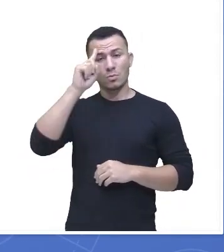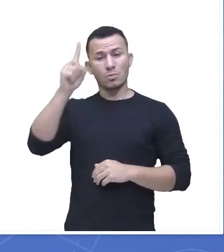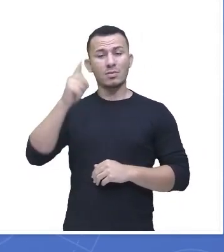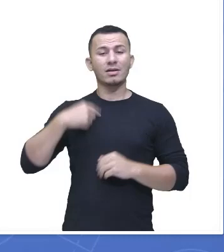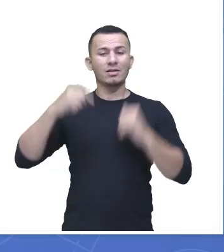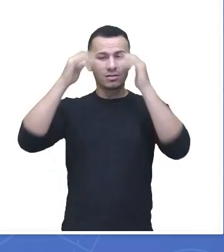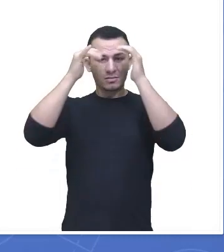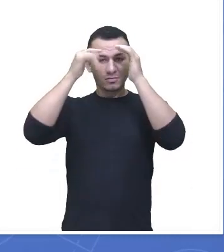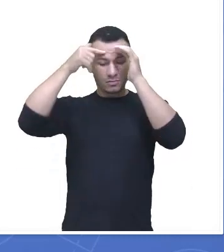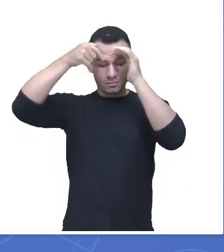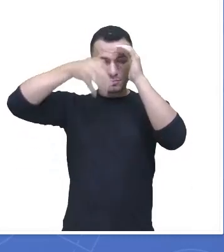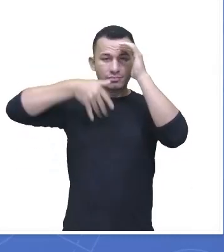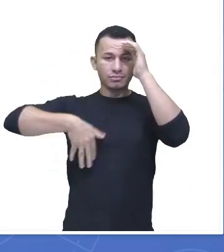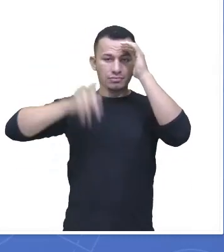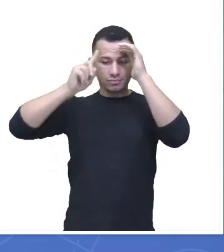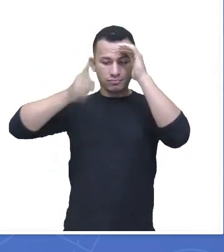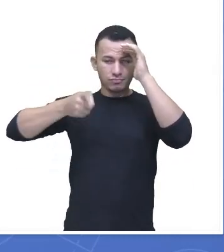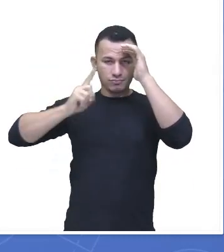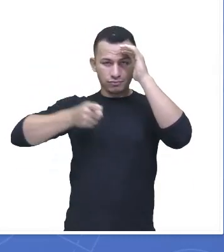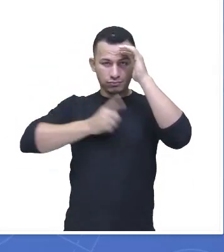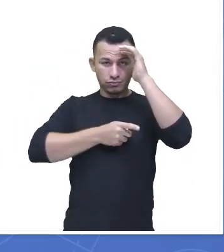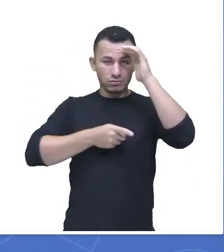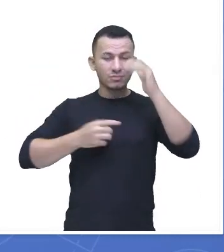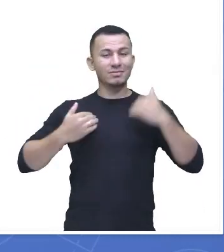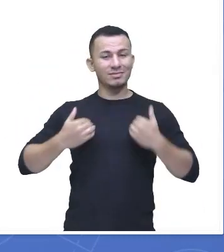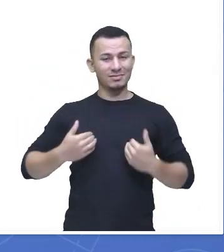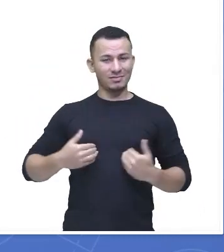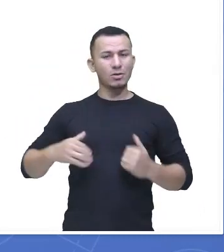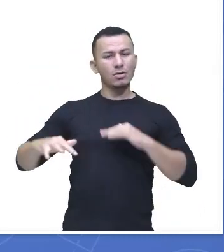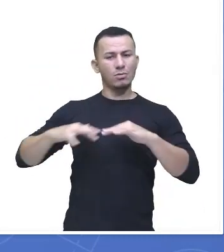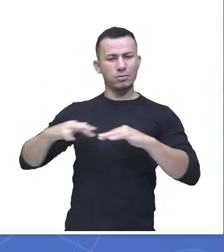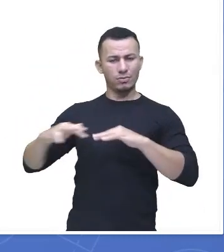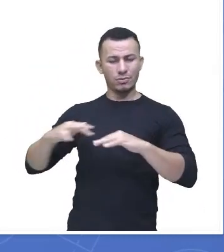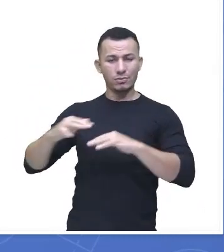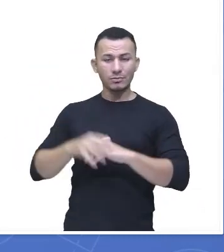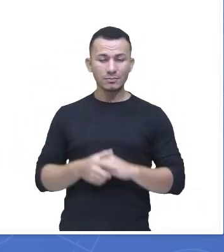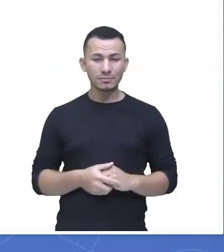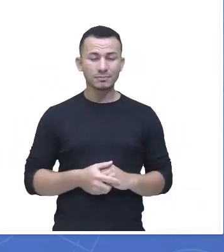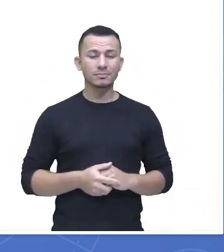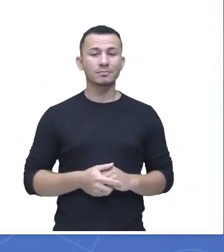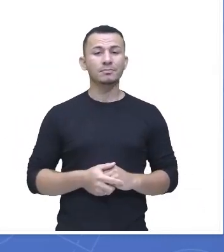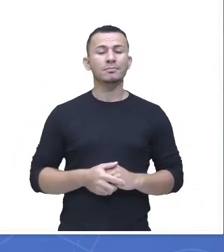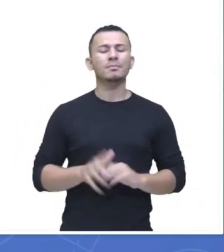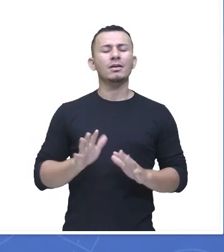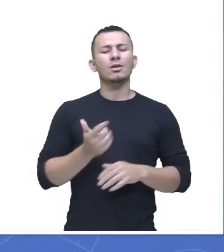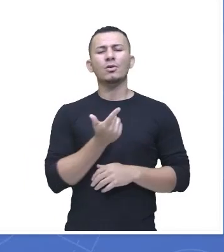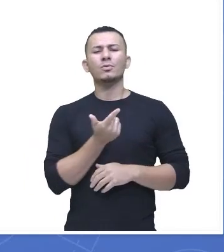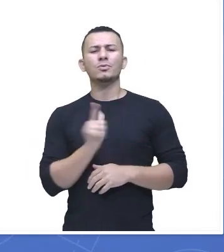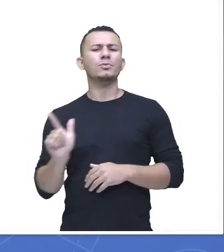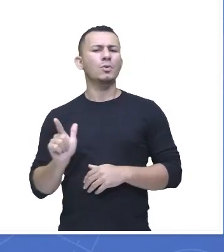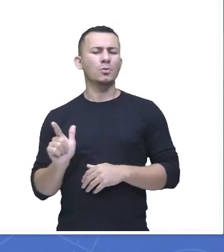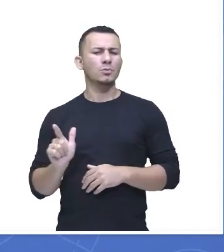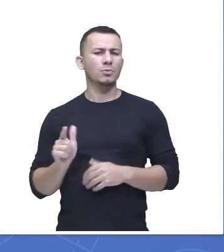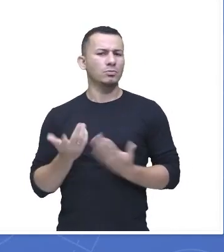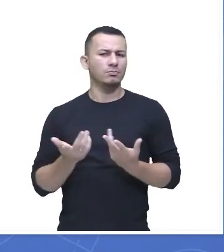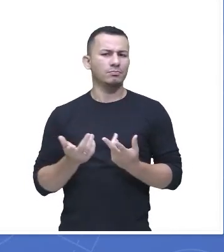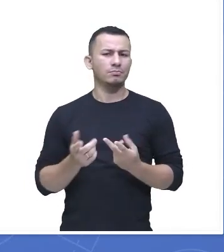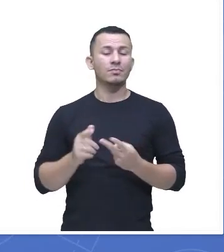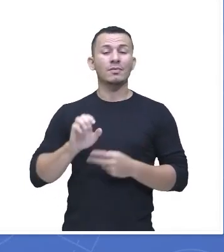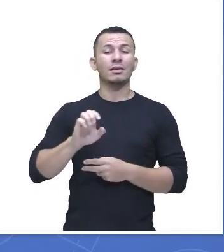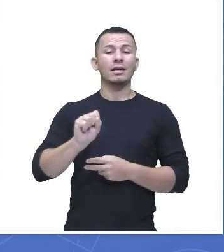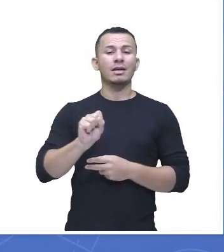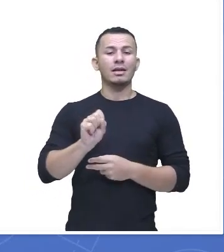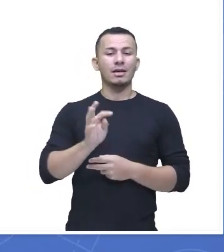cérebro para o restante do meu corpo, tá? E aí o que acontece com os outros? Com o